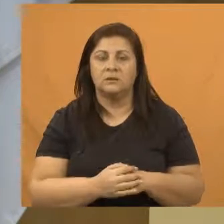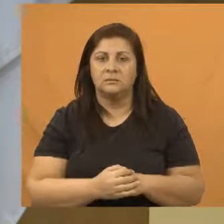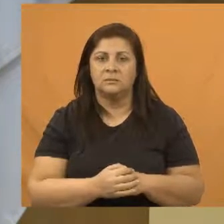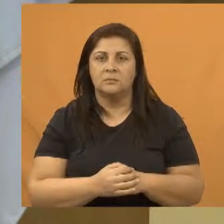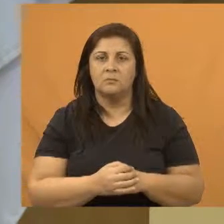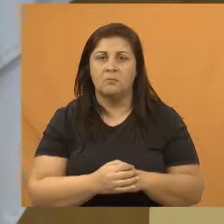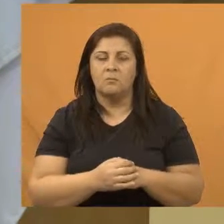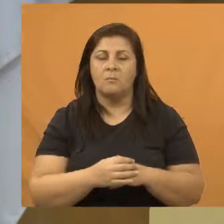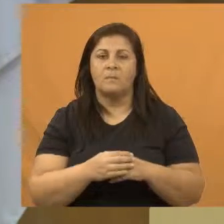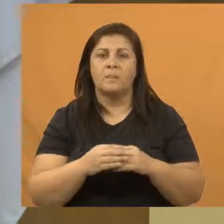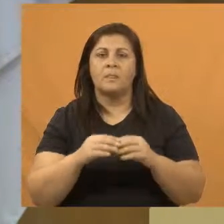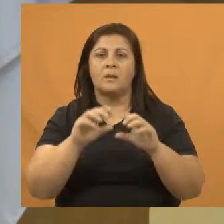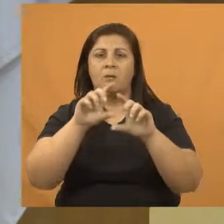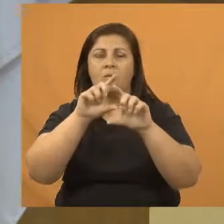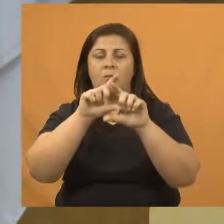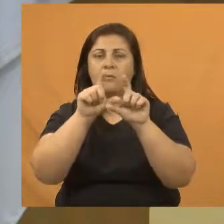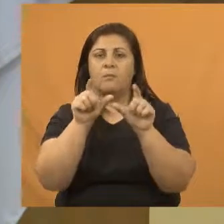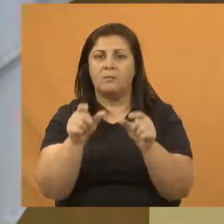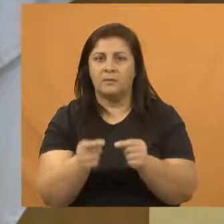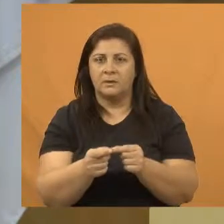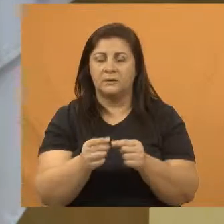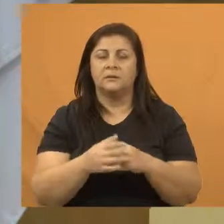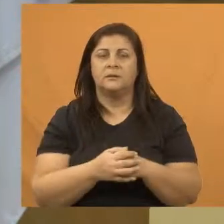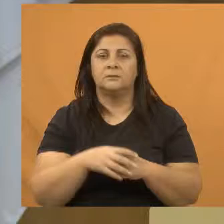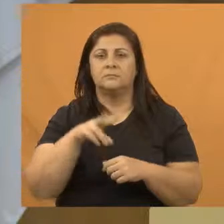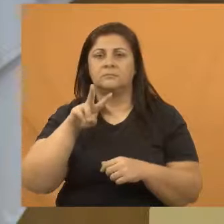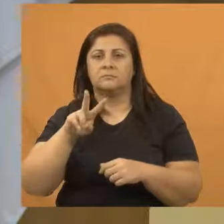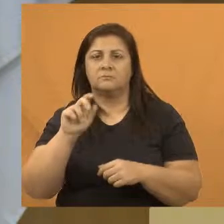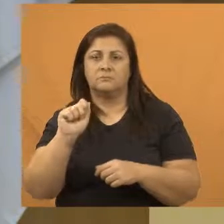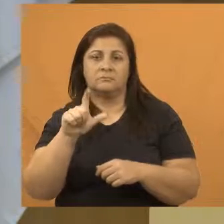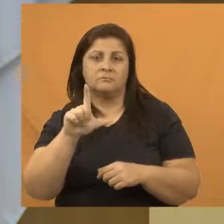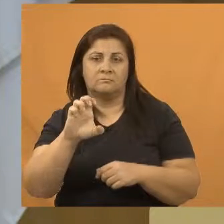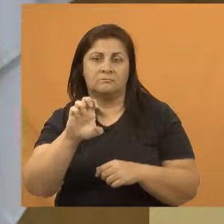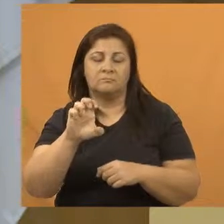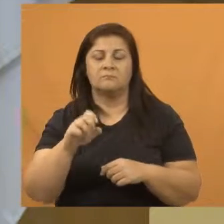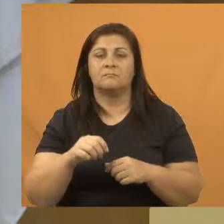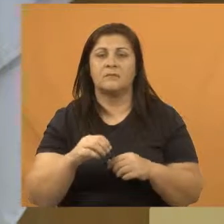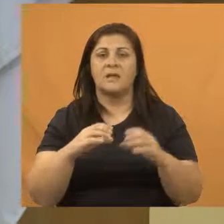Bradesco, a Caixa, a Vale, entre outras.